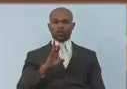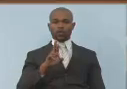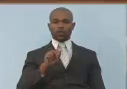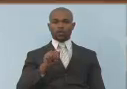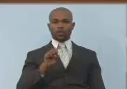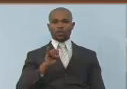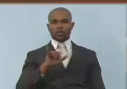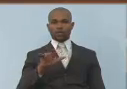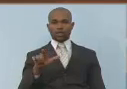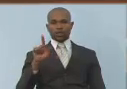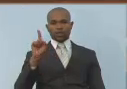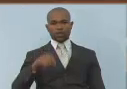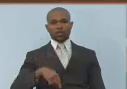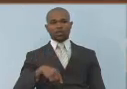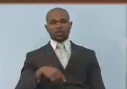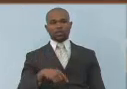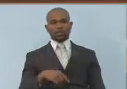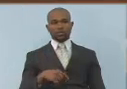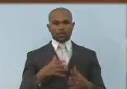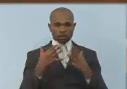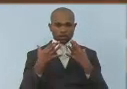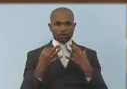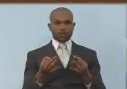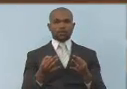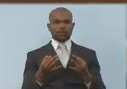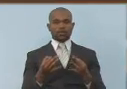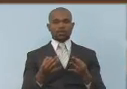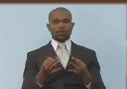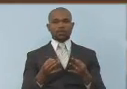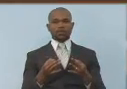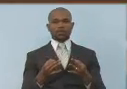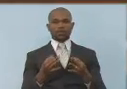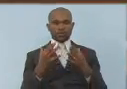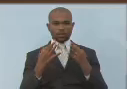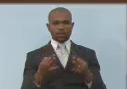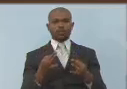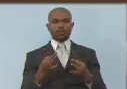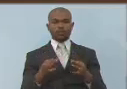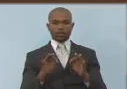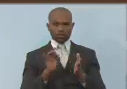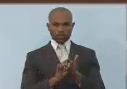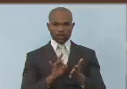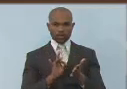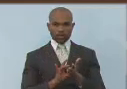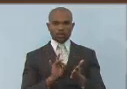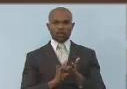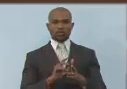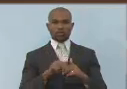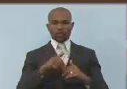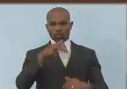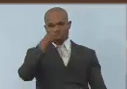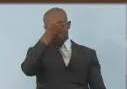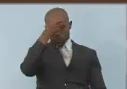sejam apreciadas, sejam ouvidas com atenção pela prefeitura,